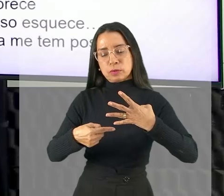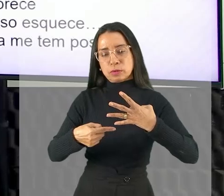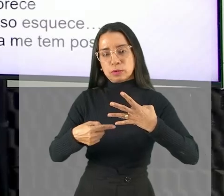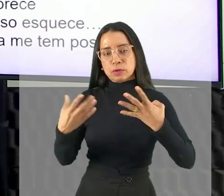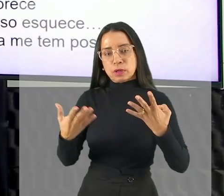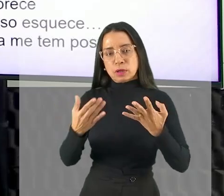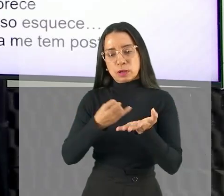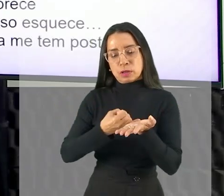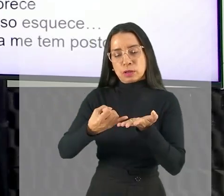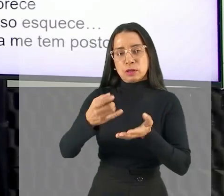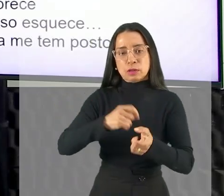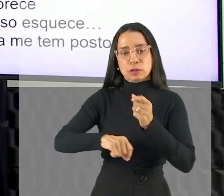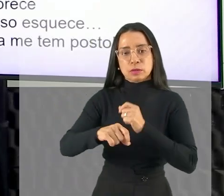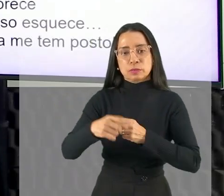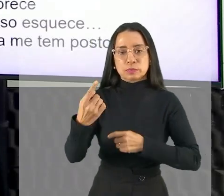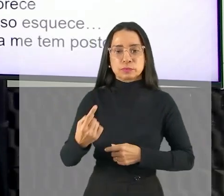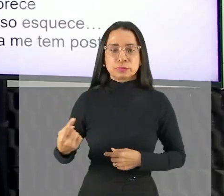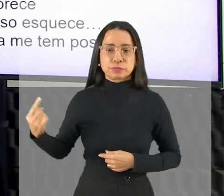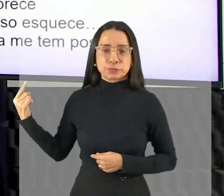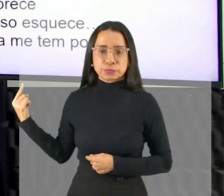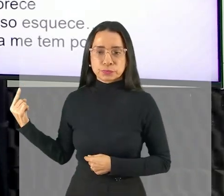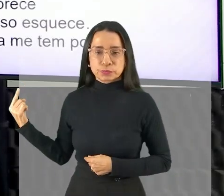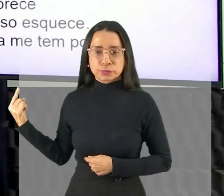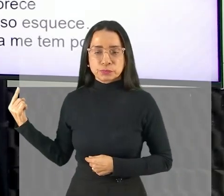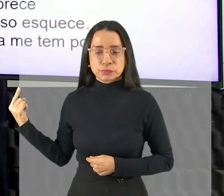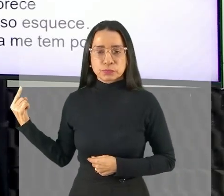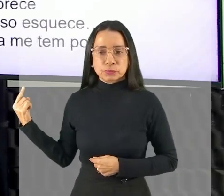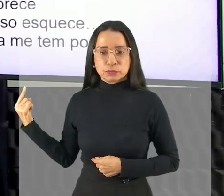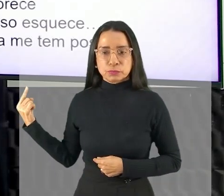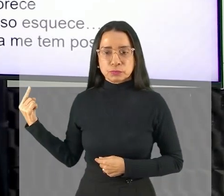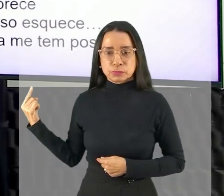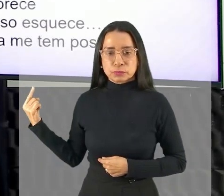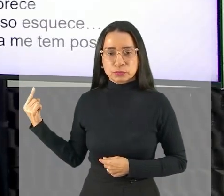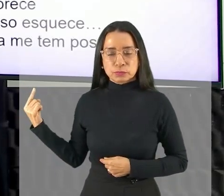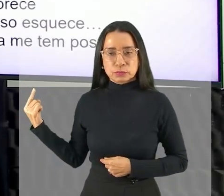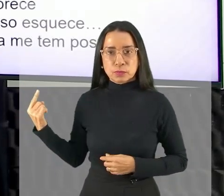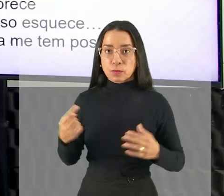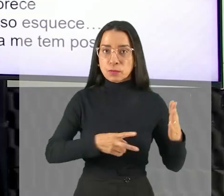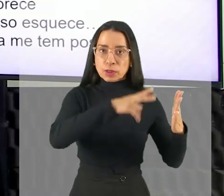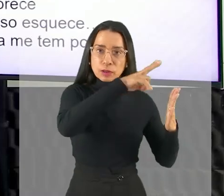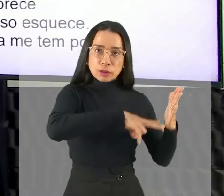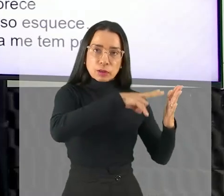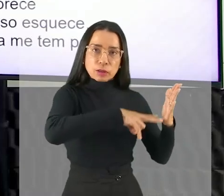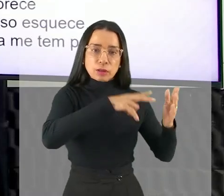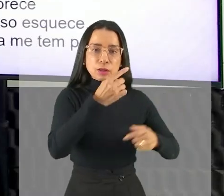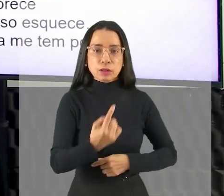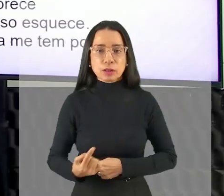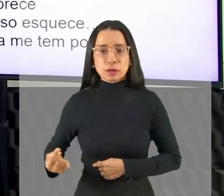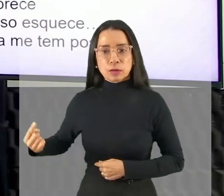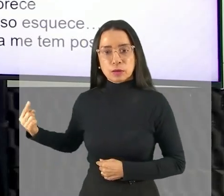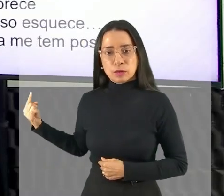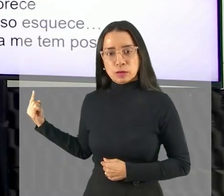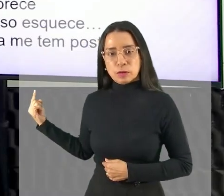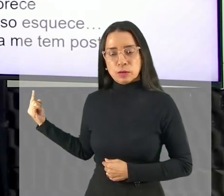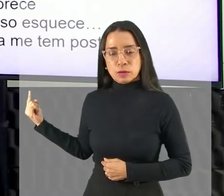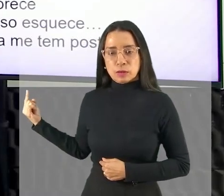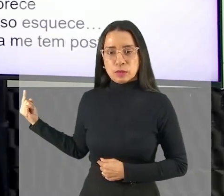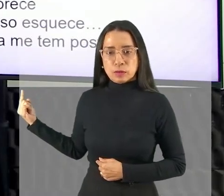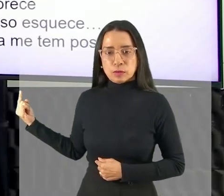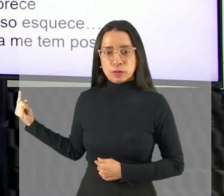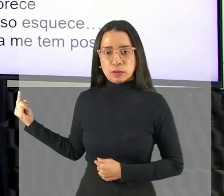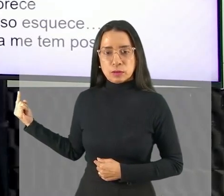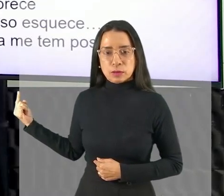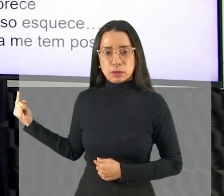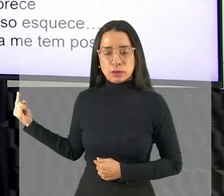vai iniciar. Já da morte, o pavor me cobre o rosto, nos lábios meus o